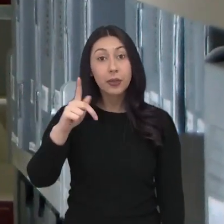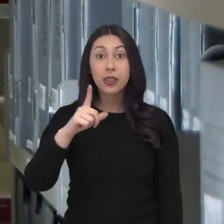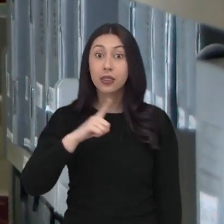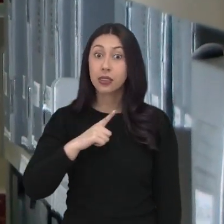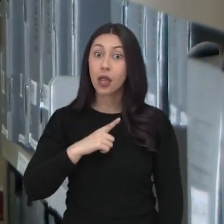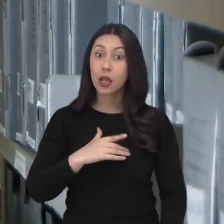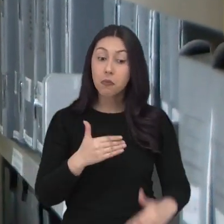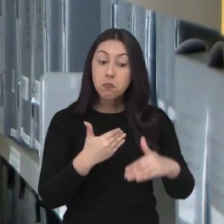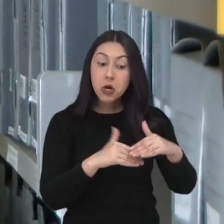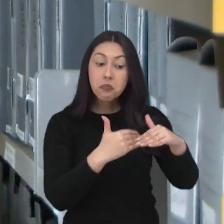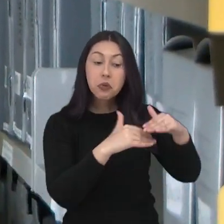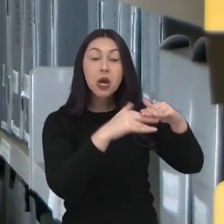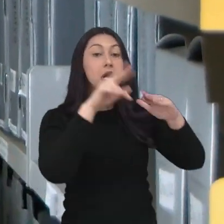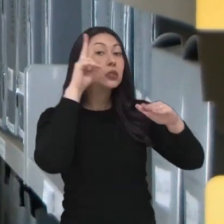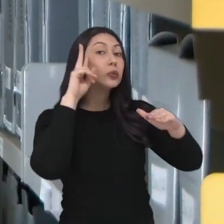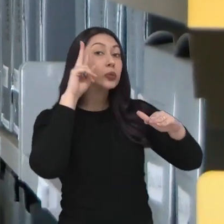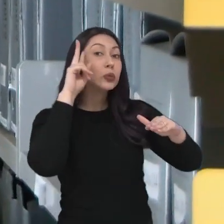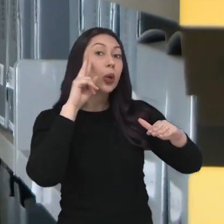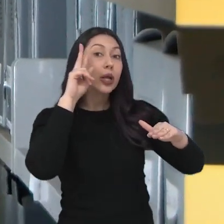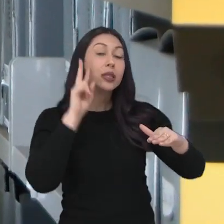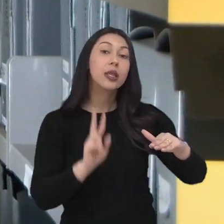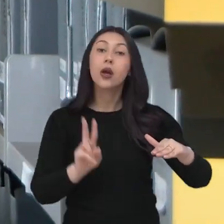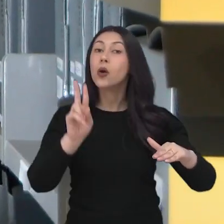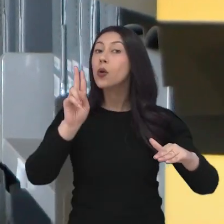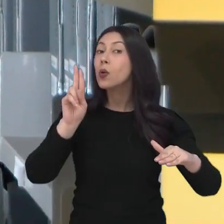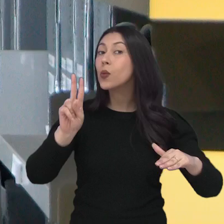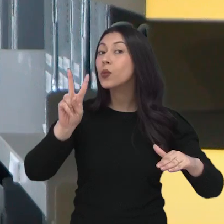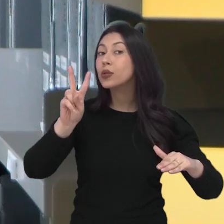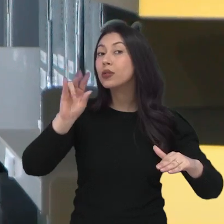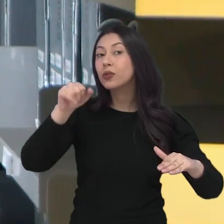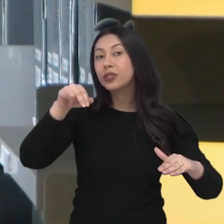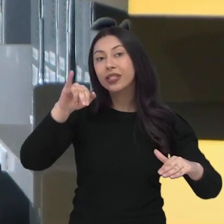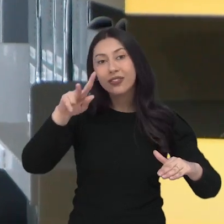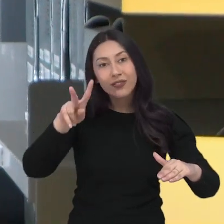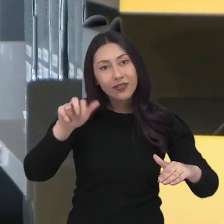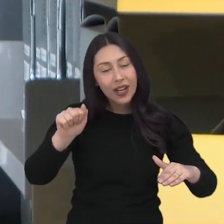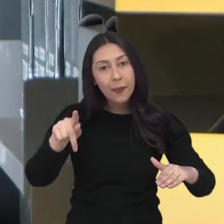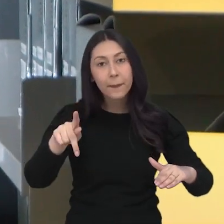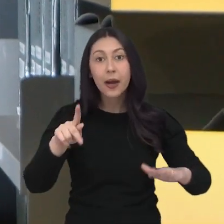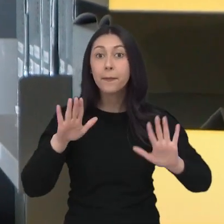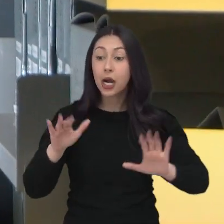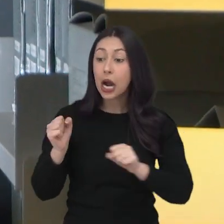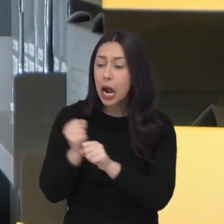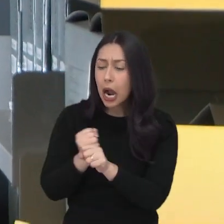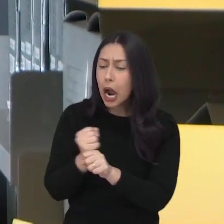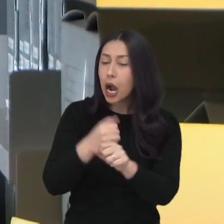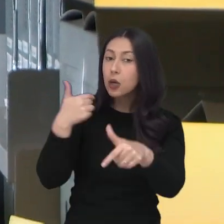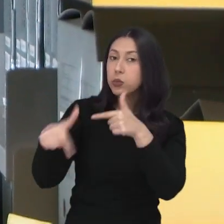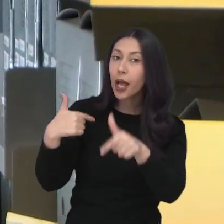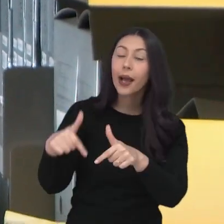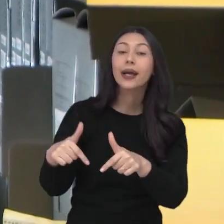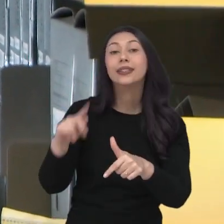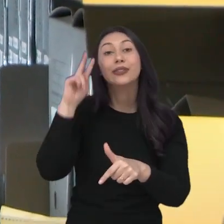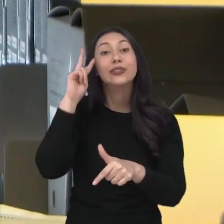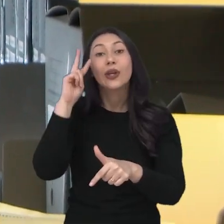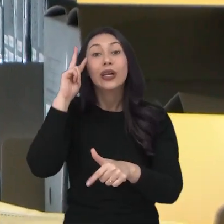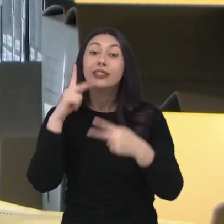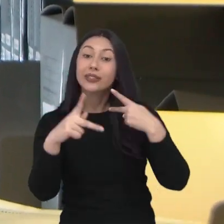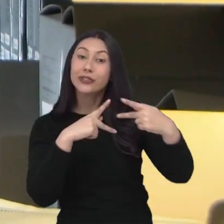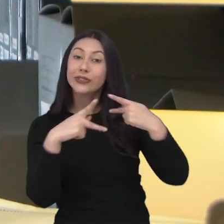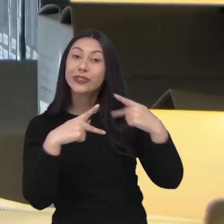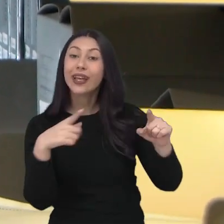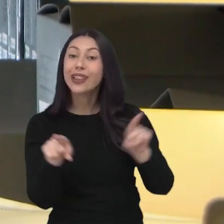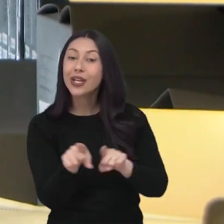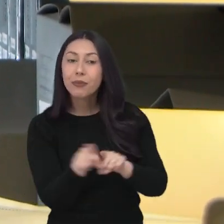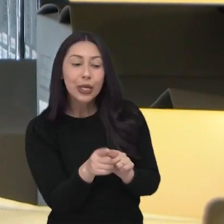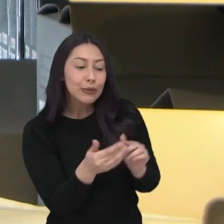a história da Univap, a Universidade do Vale do Paraíba. Mas depois de tantos anos de trabalho, a história de São